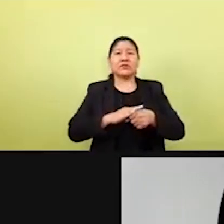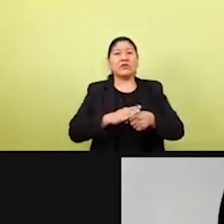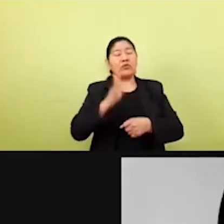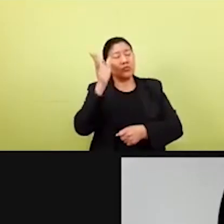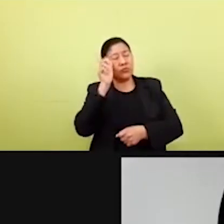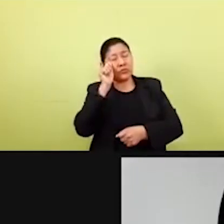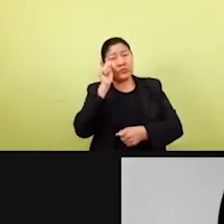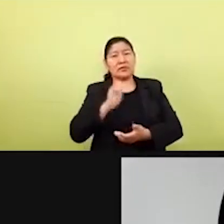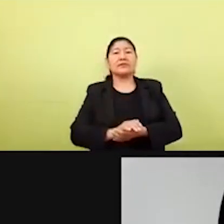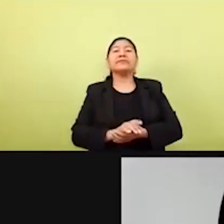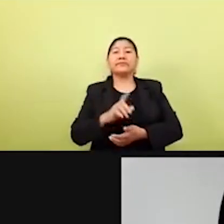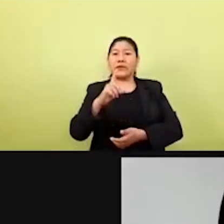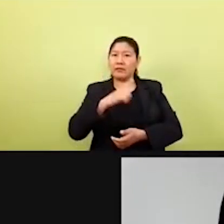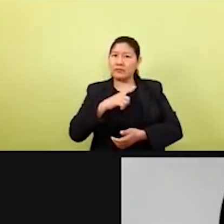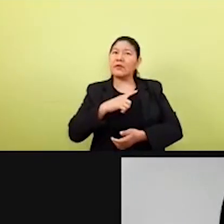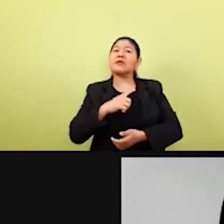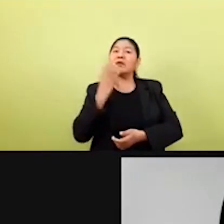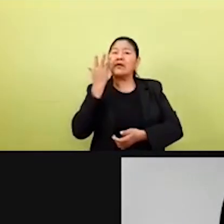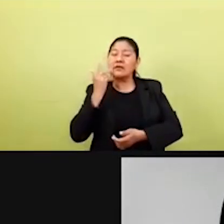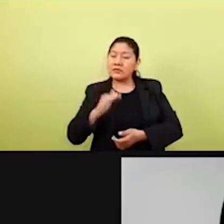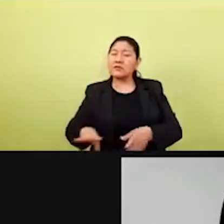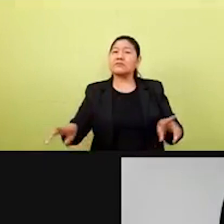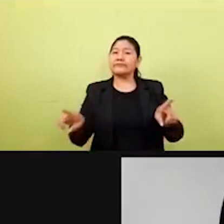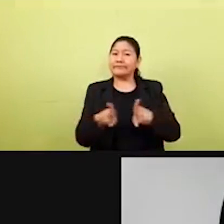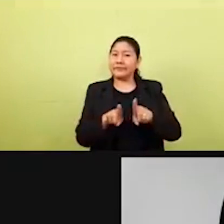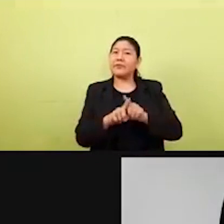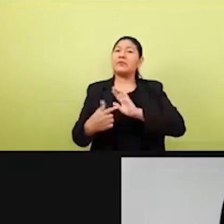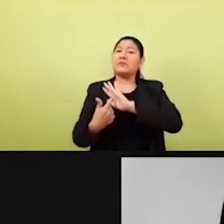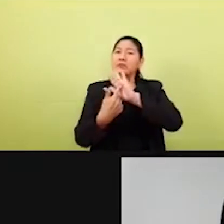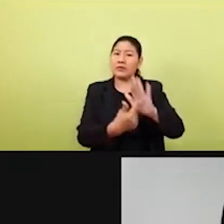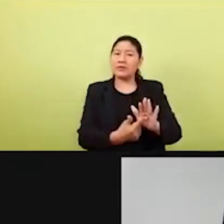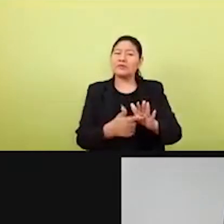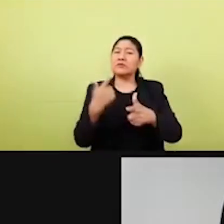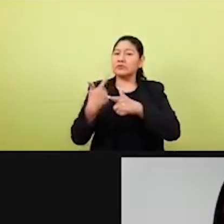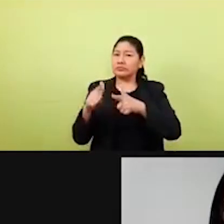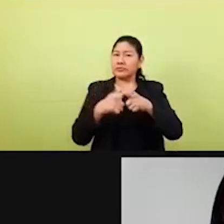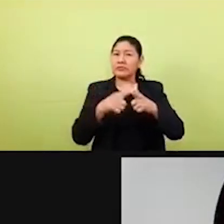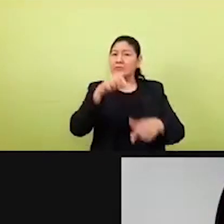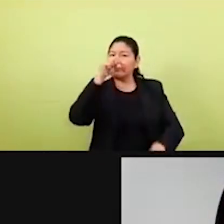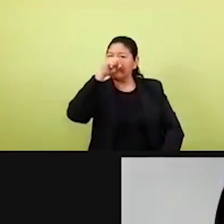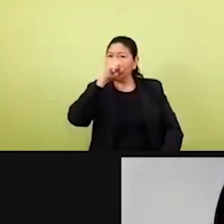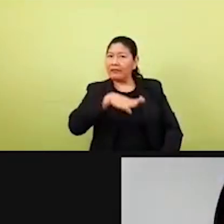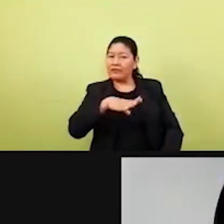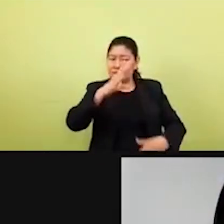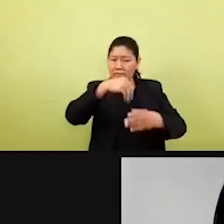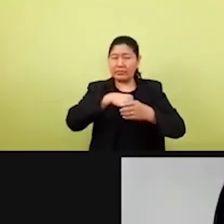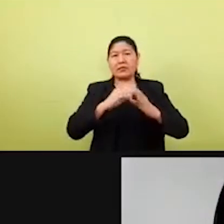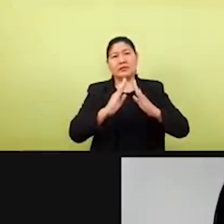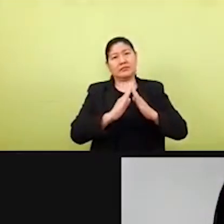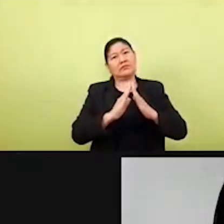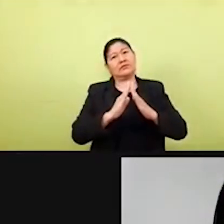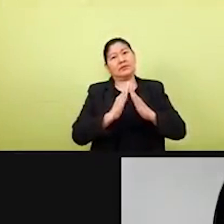algumas falas específicas, assim, que trazem essa vivência da violência. Porque se ela não